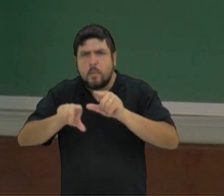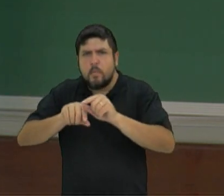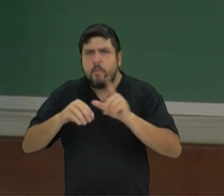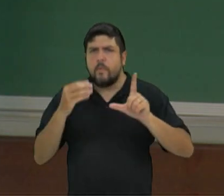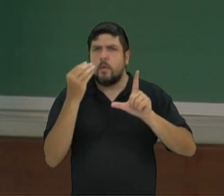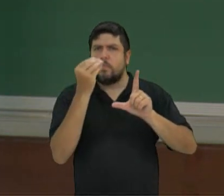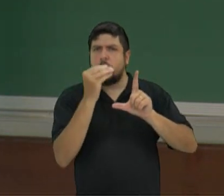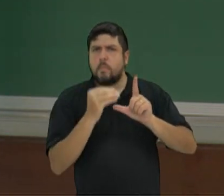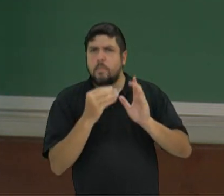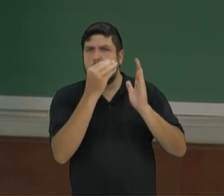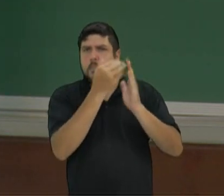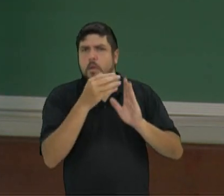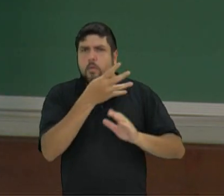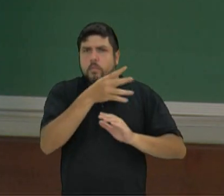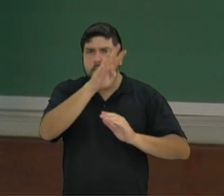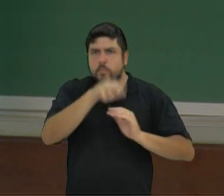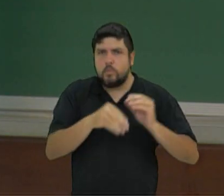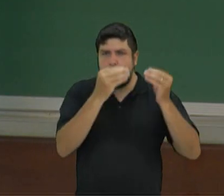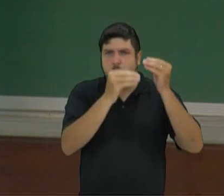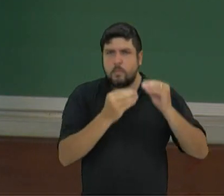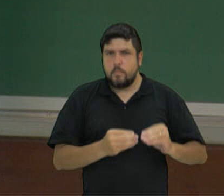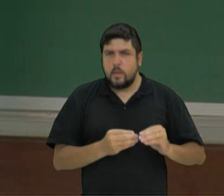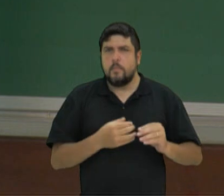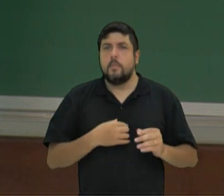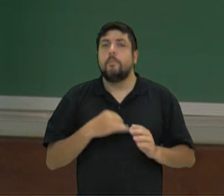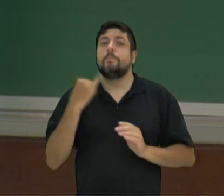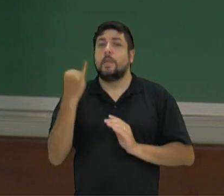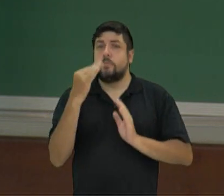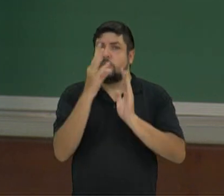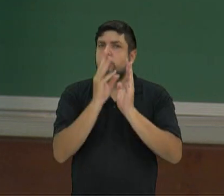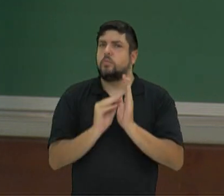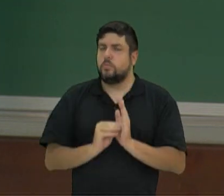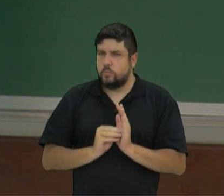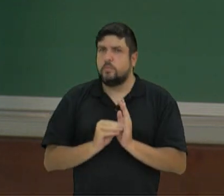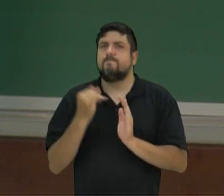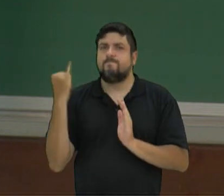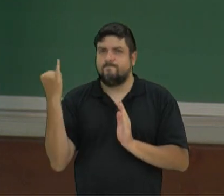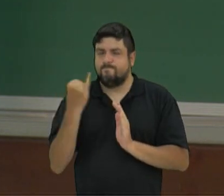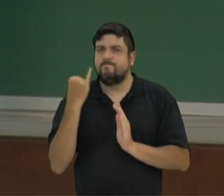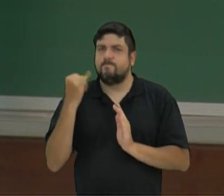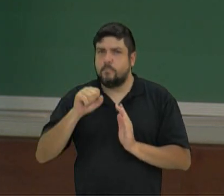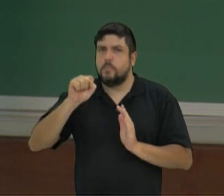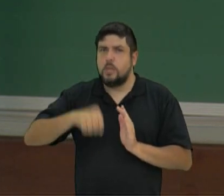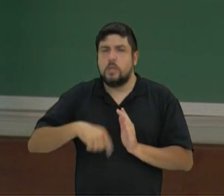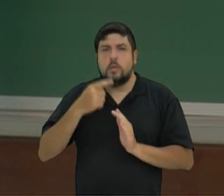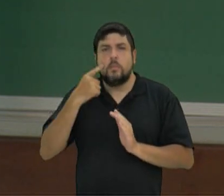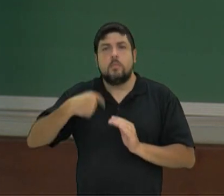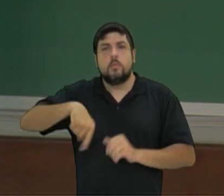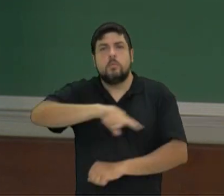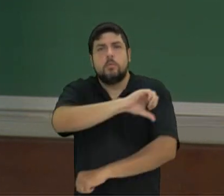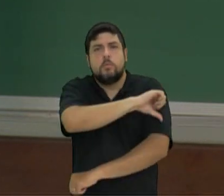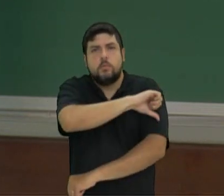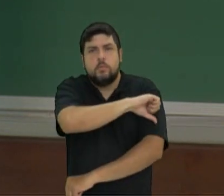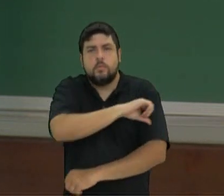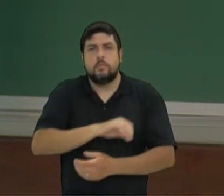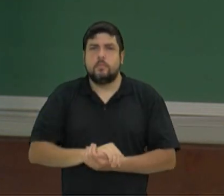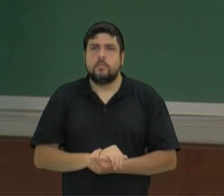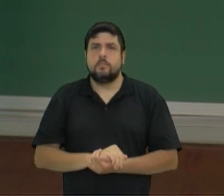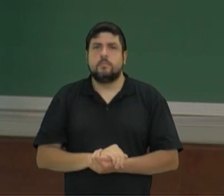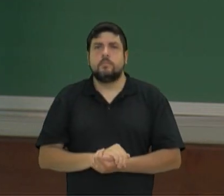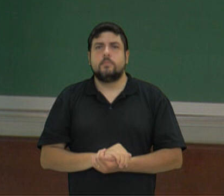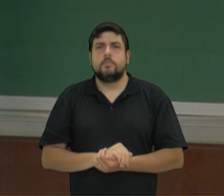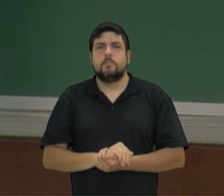de gráficos. Super importante essa matéria, né, esse conteúdo aqui para nós do 9º ano, tá certo,